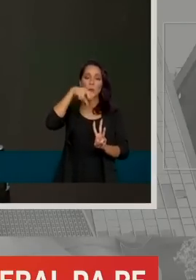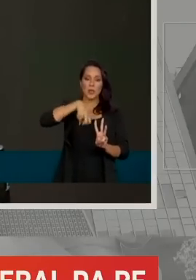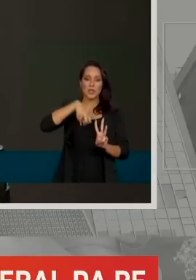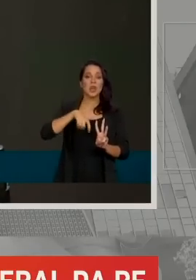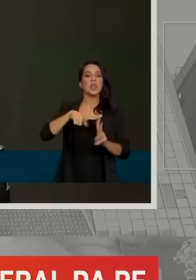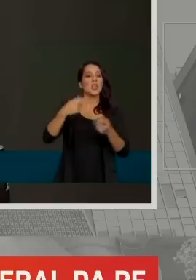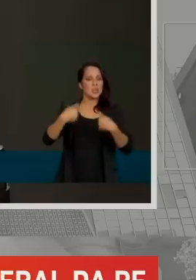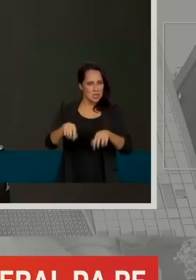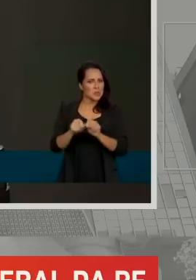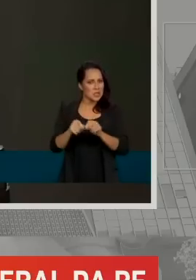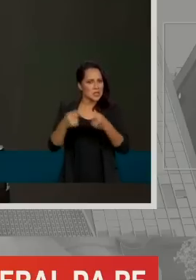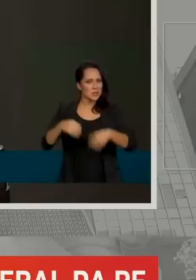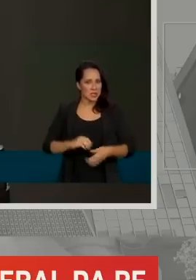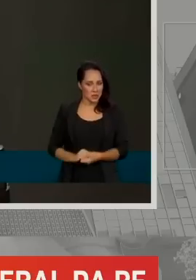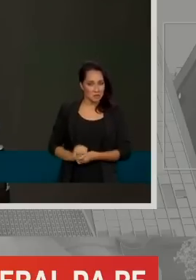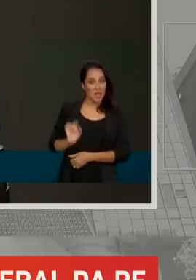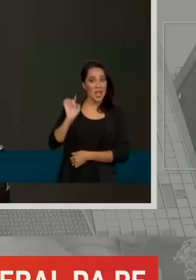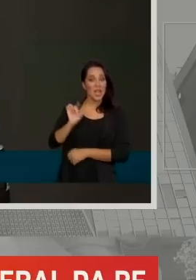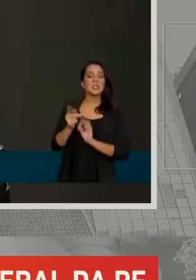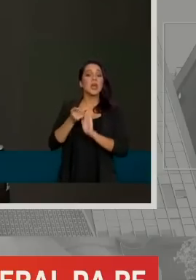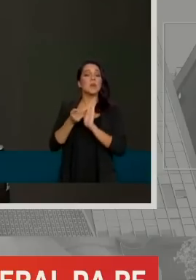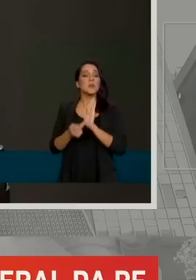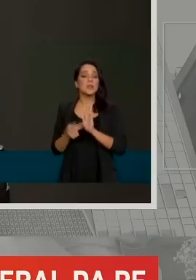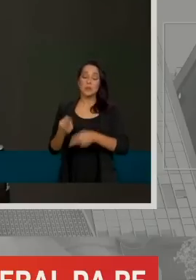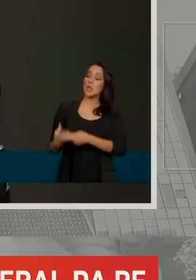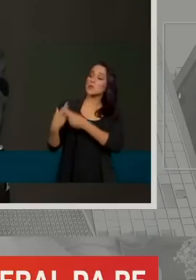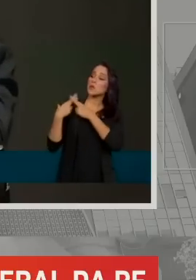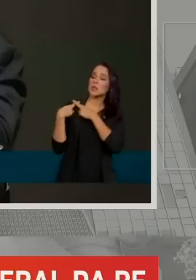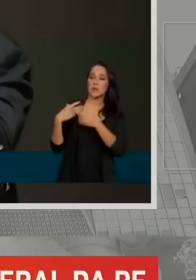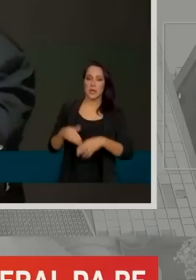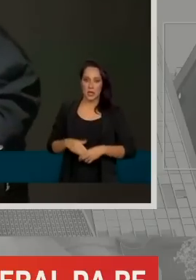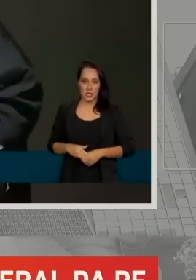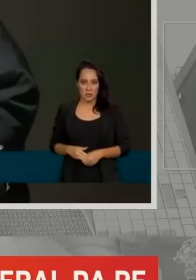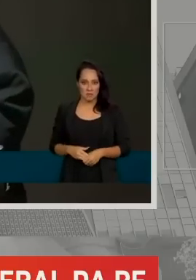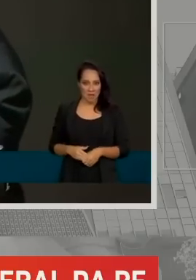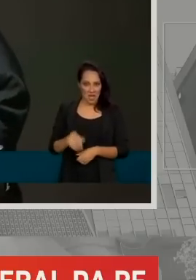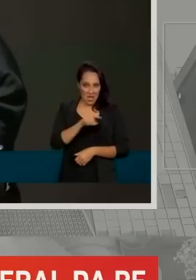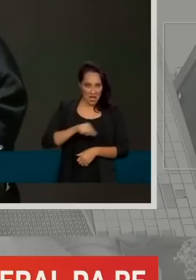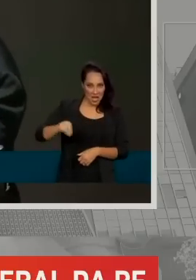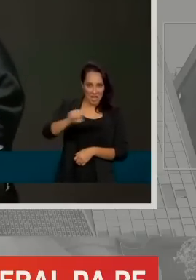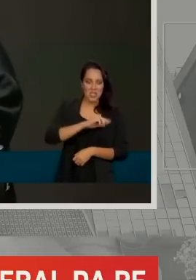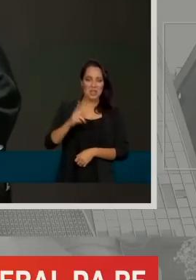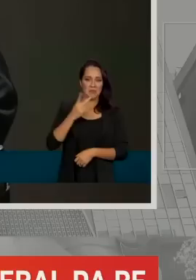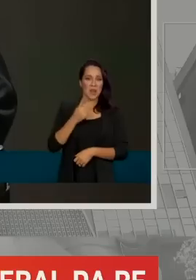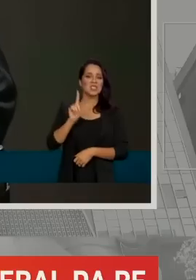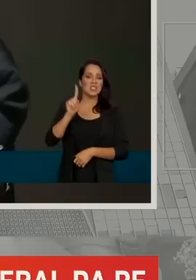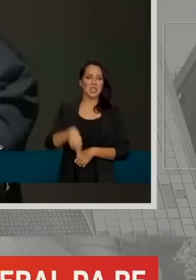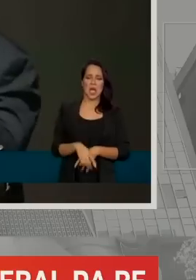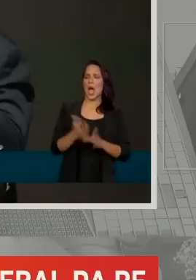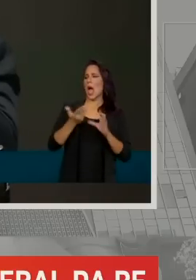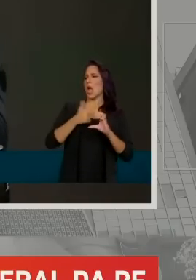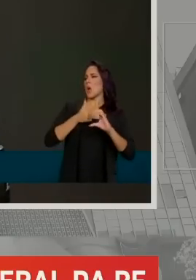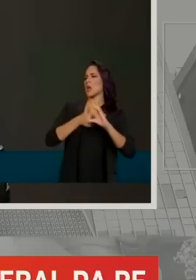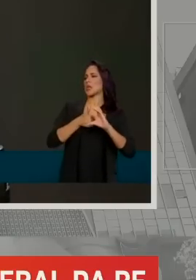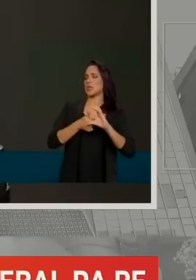para que a legalidade sempre seja observada Então essa nota emitida eu acho que nesse sentido dessa preocupação né de